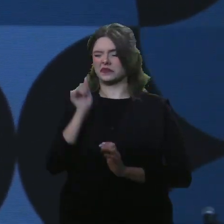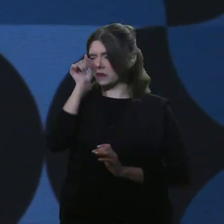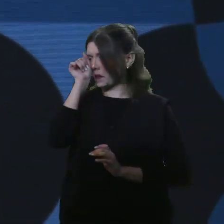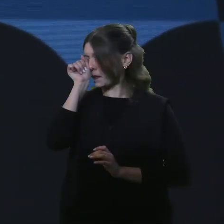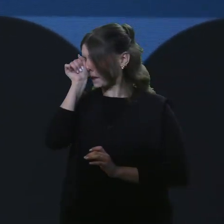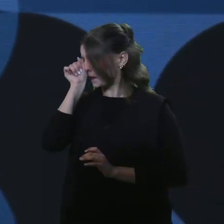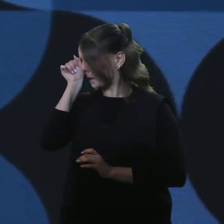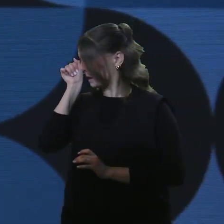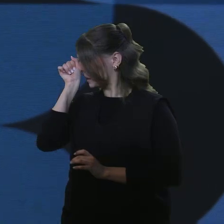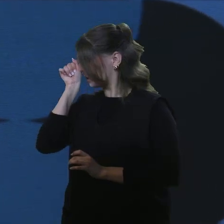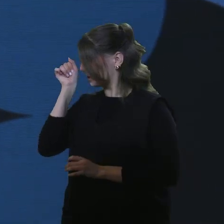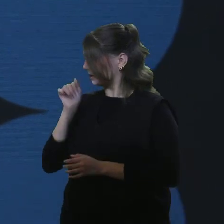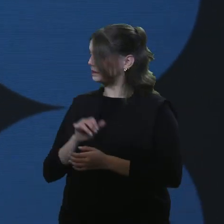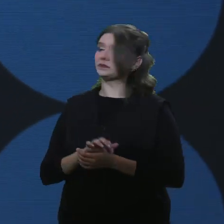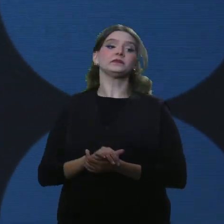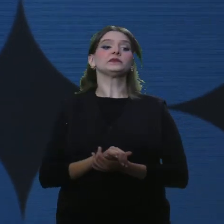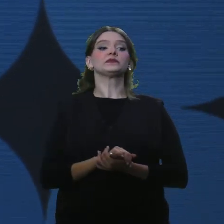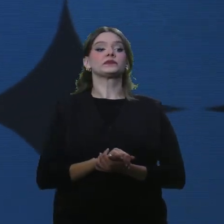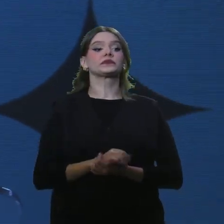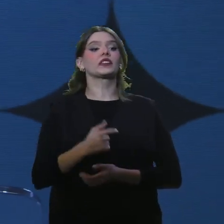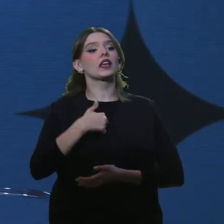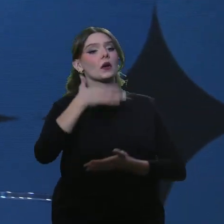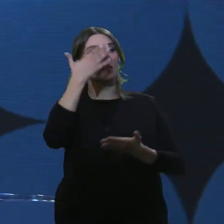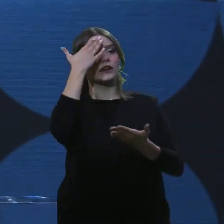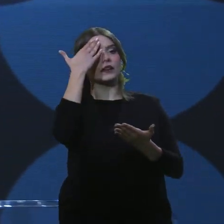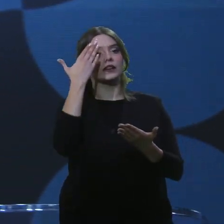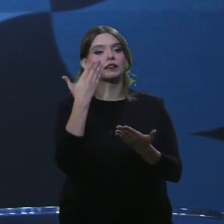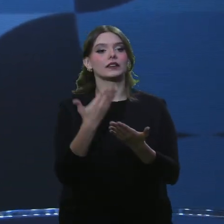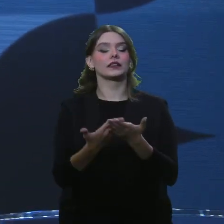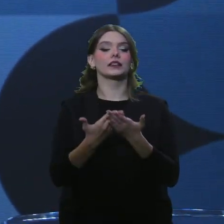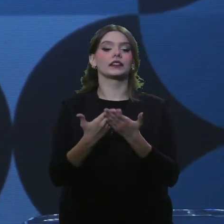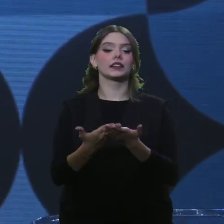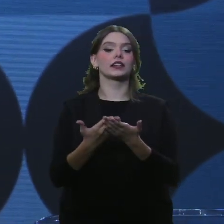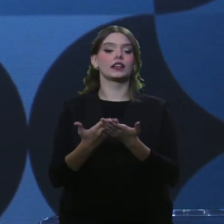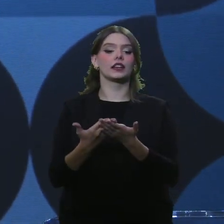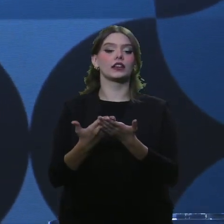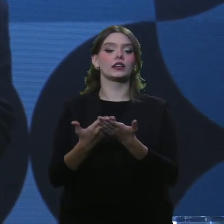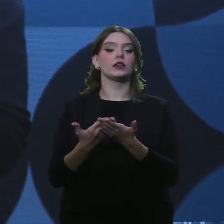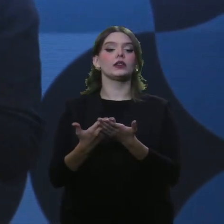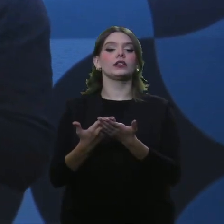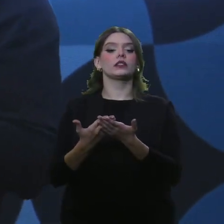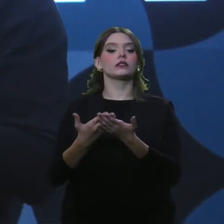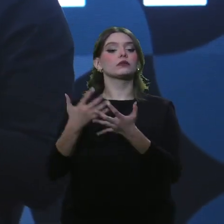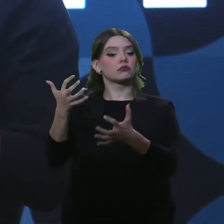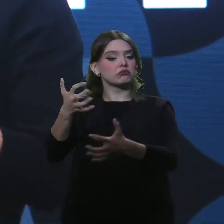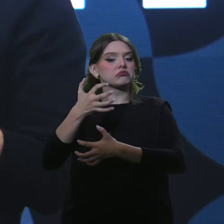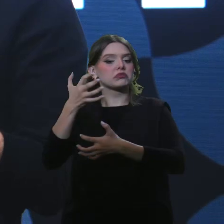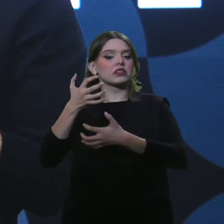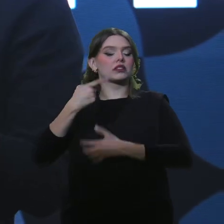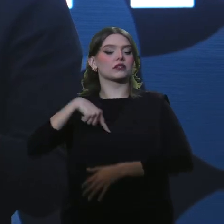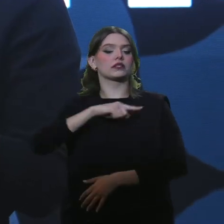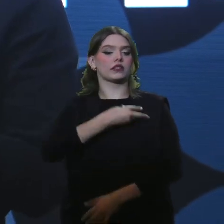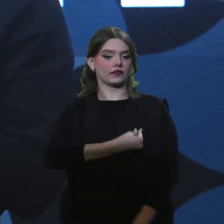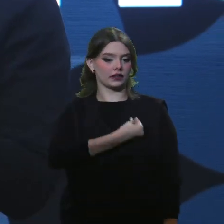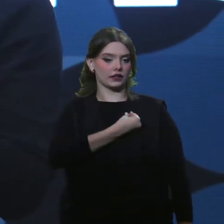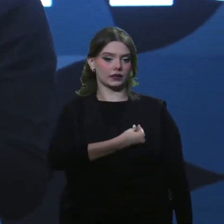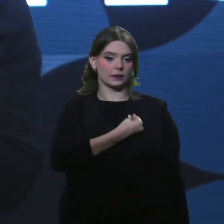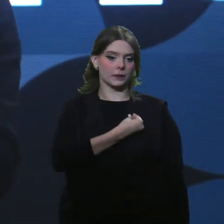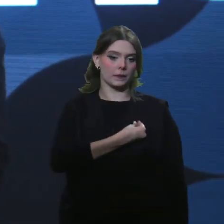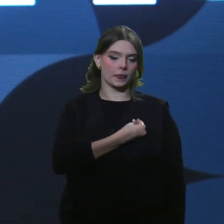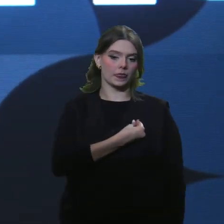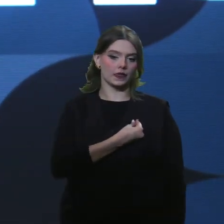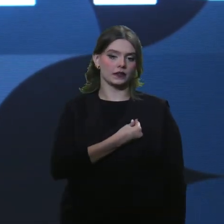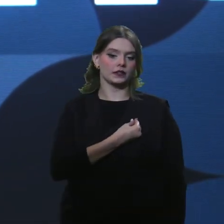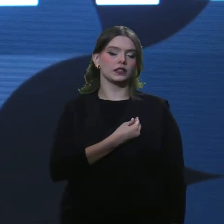E como eu falei aqui, eu acredito que essa incumbência que foi dada a João Batista também nos alcança. E nós também podemos